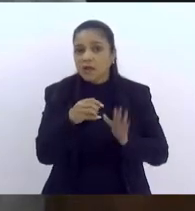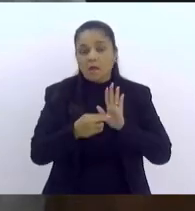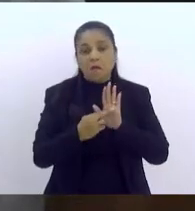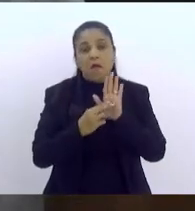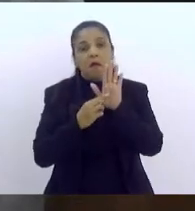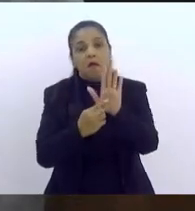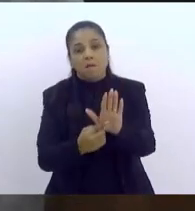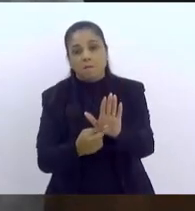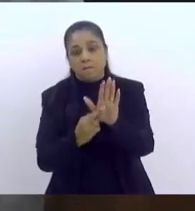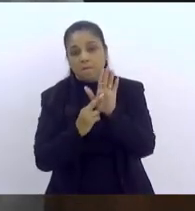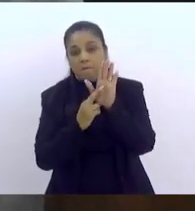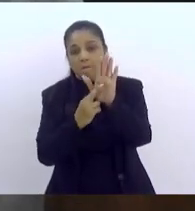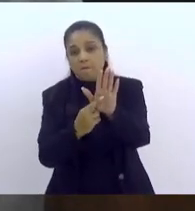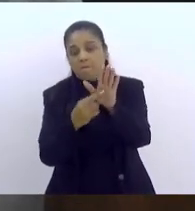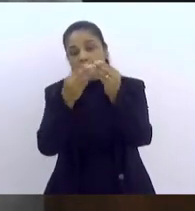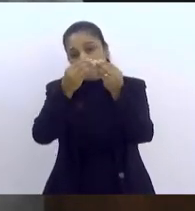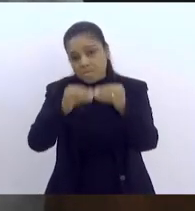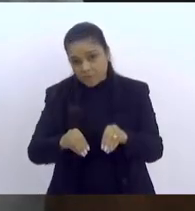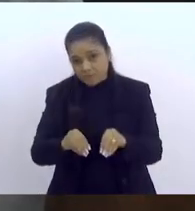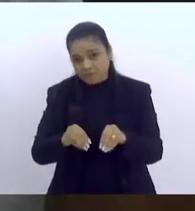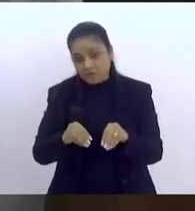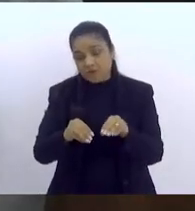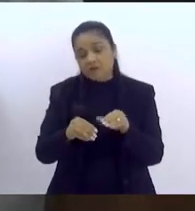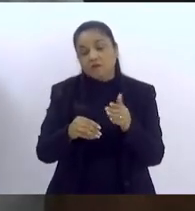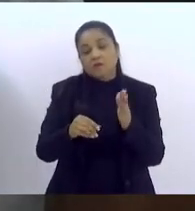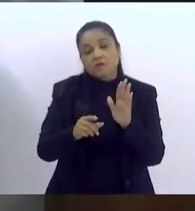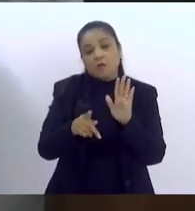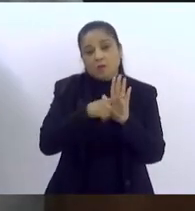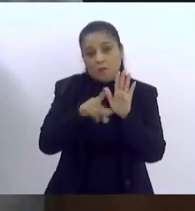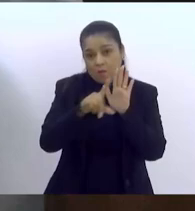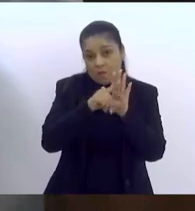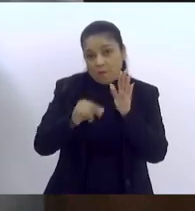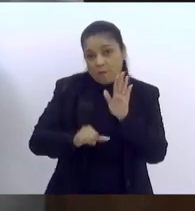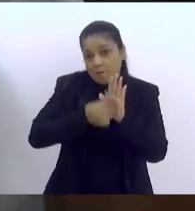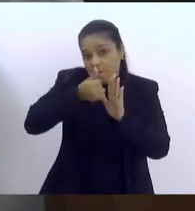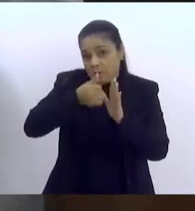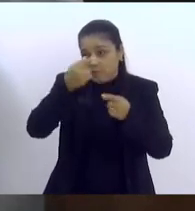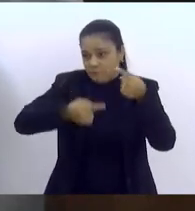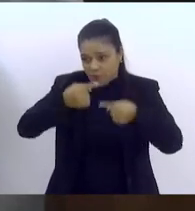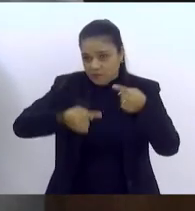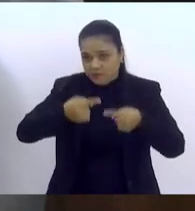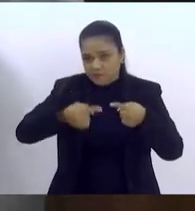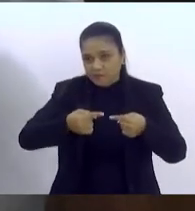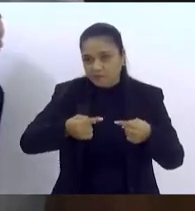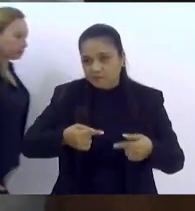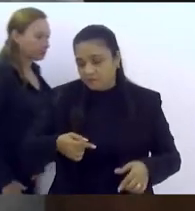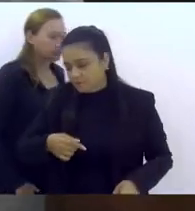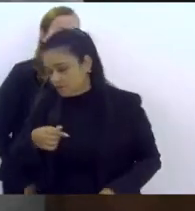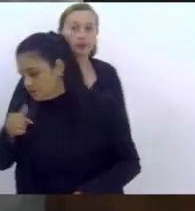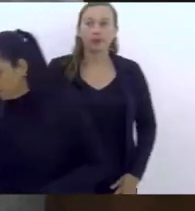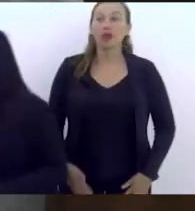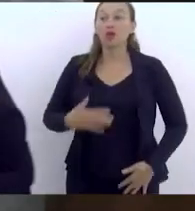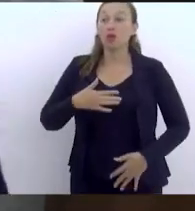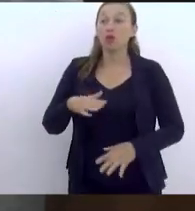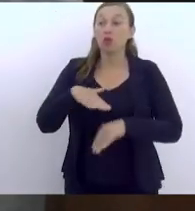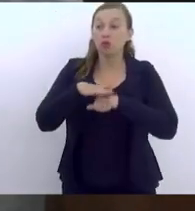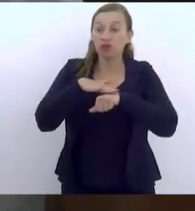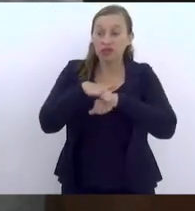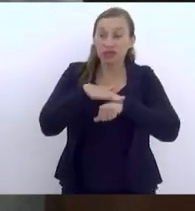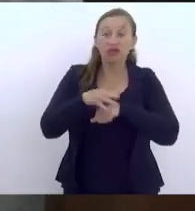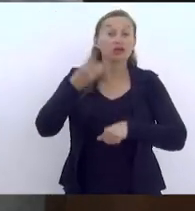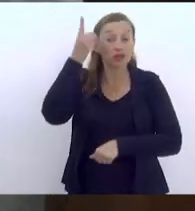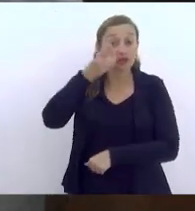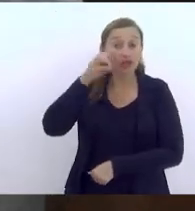uma prejudicabilidade. O projeto está em primeira discussão. Então, conversei com a deputada Élica também. Há,